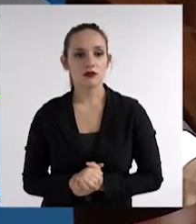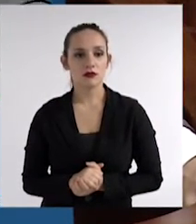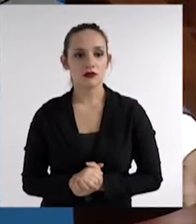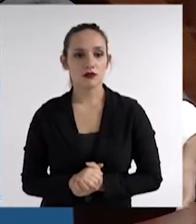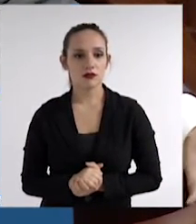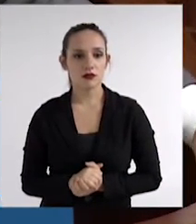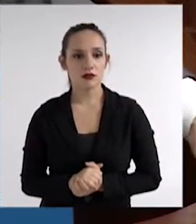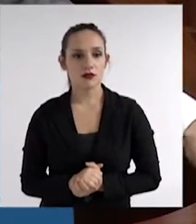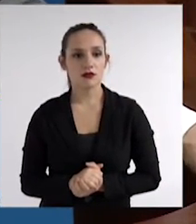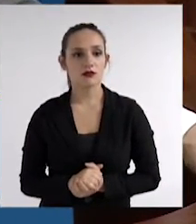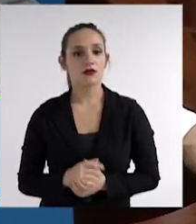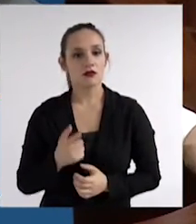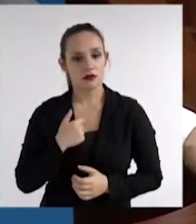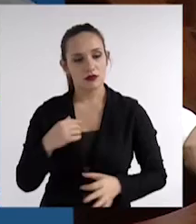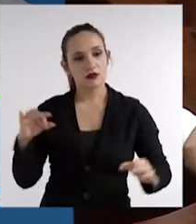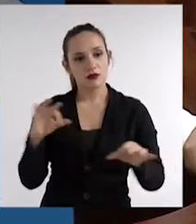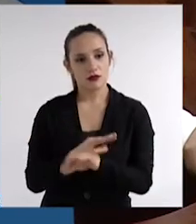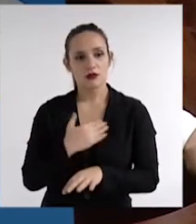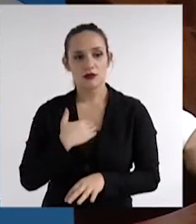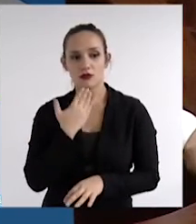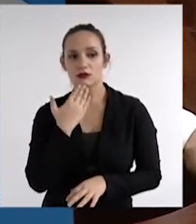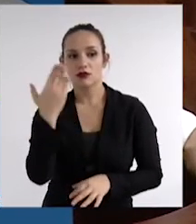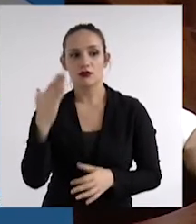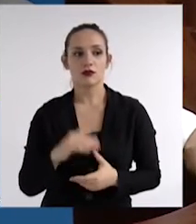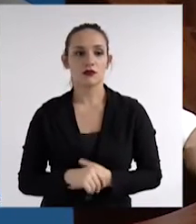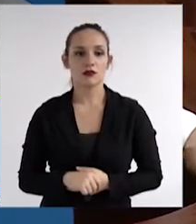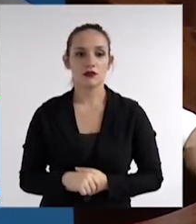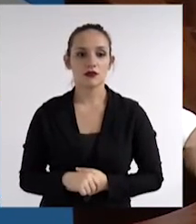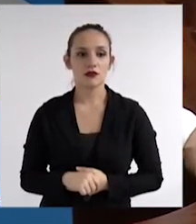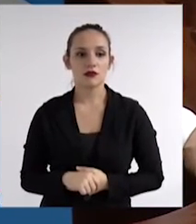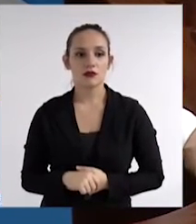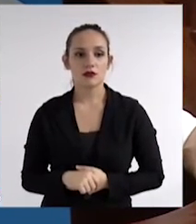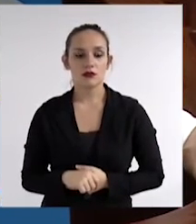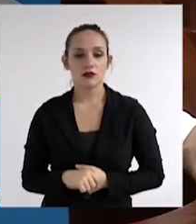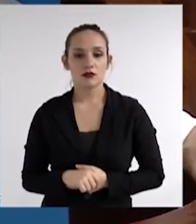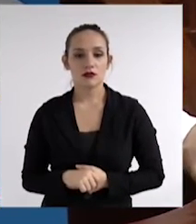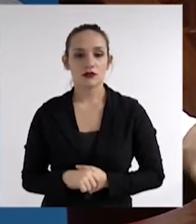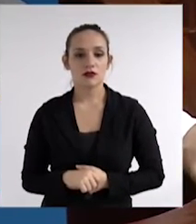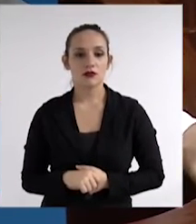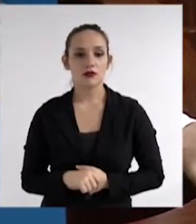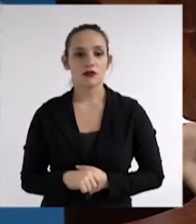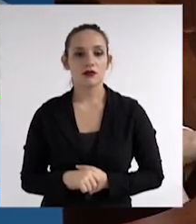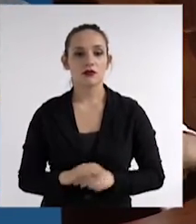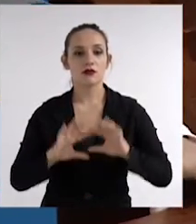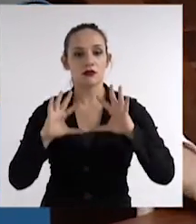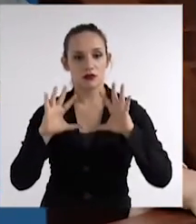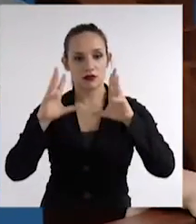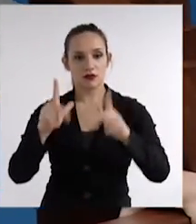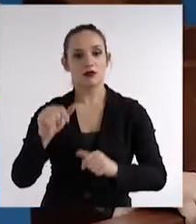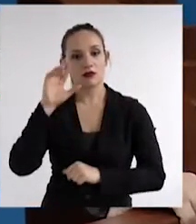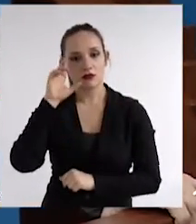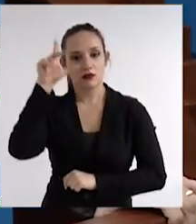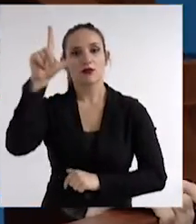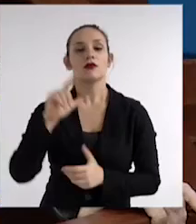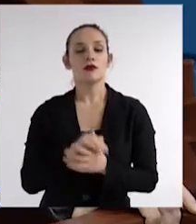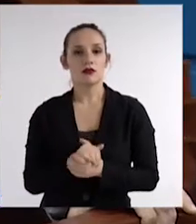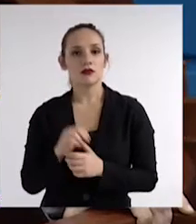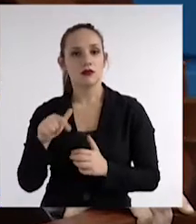presidente, pedindo para que os nossos líderes nessa casa